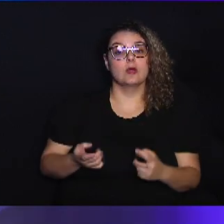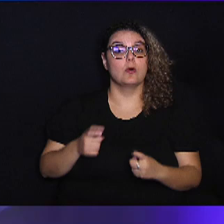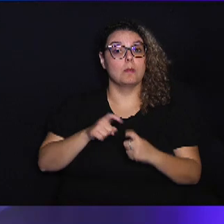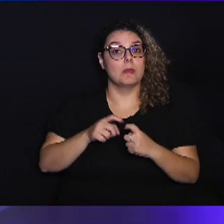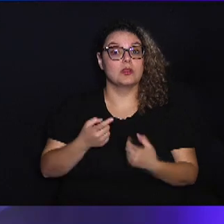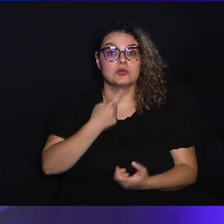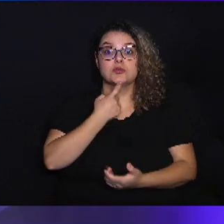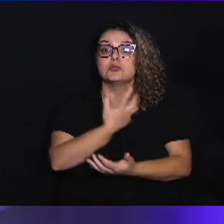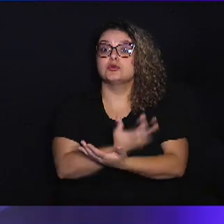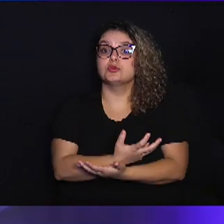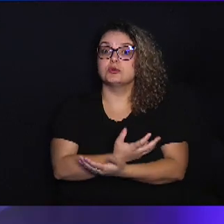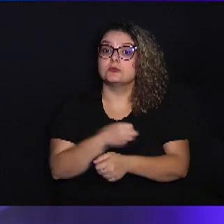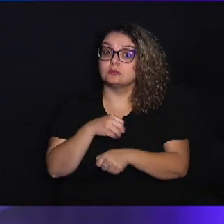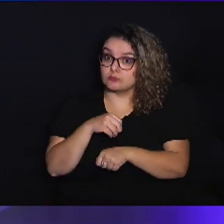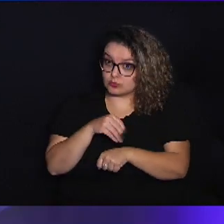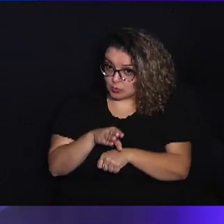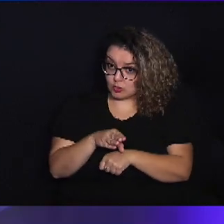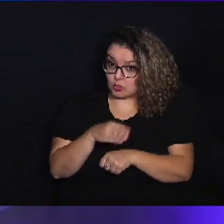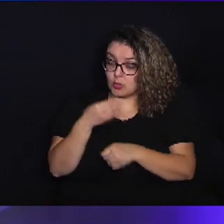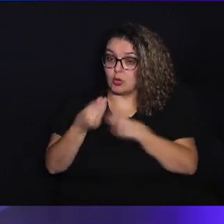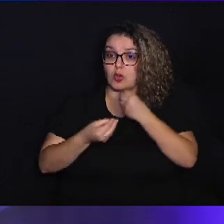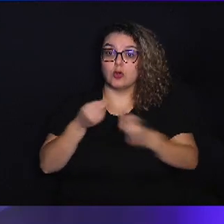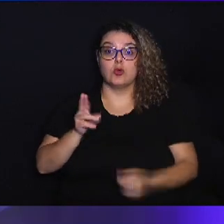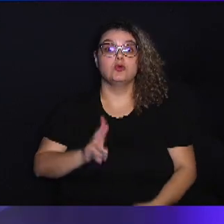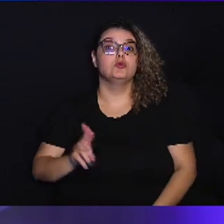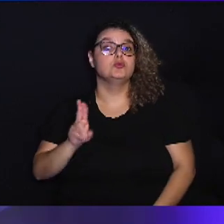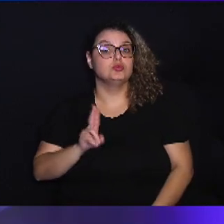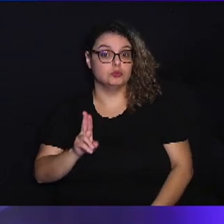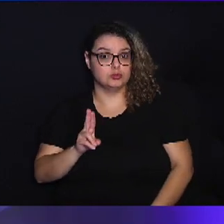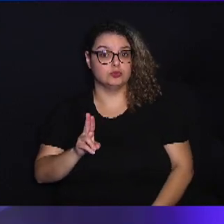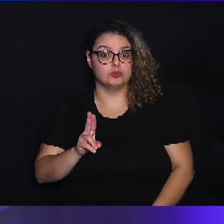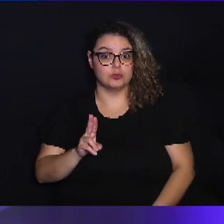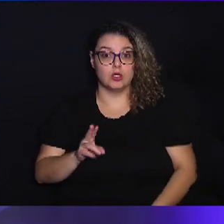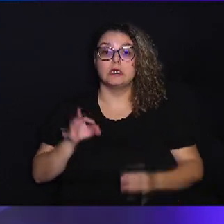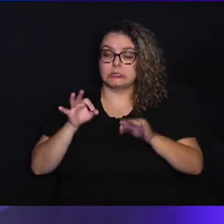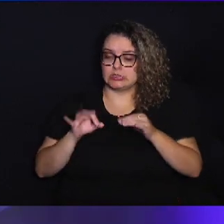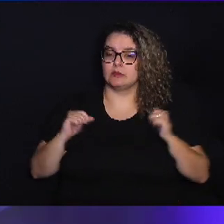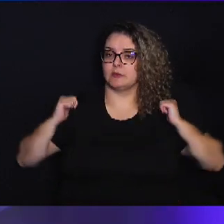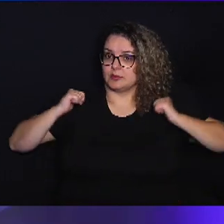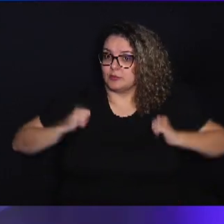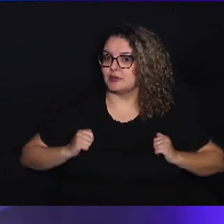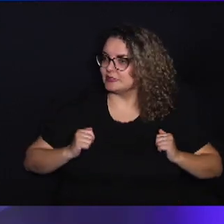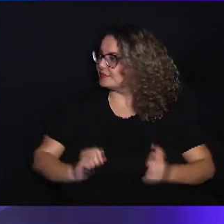ortopedista que deu dicas de como utilizar corretamente a mochila.